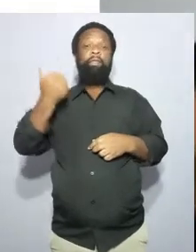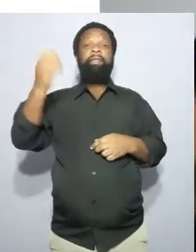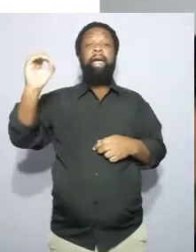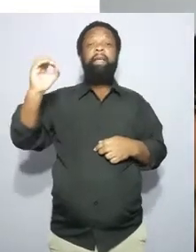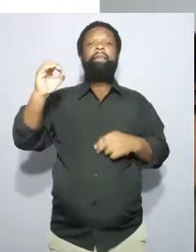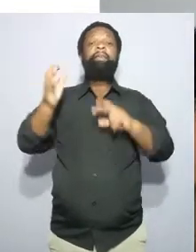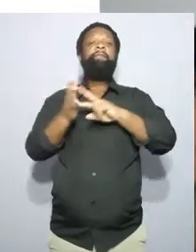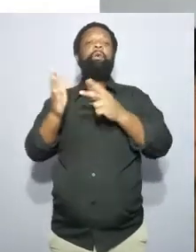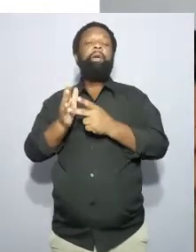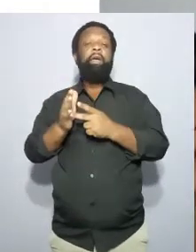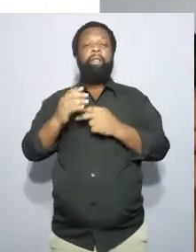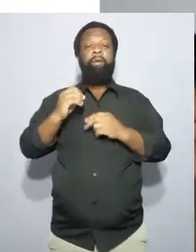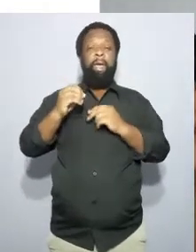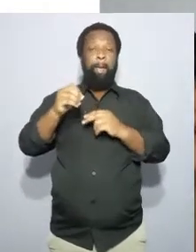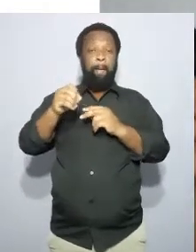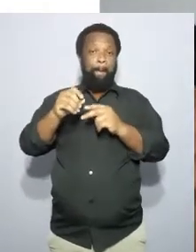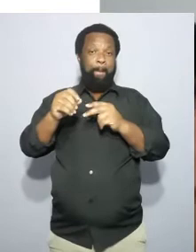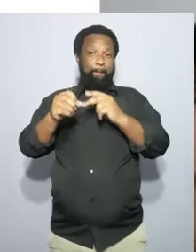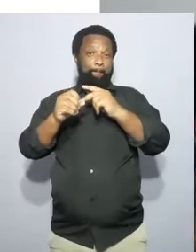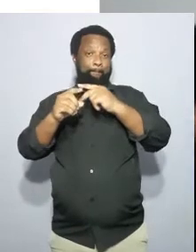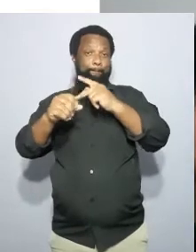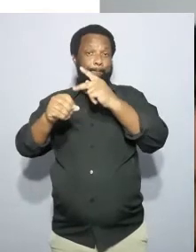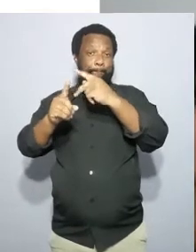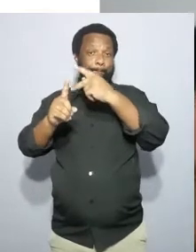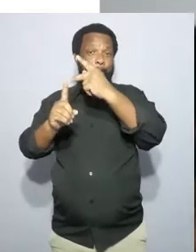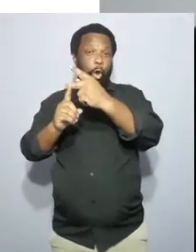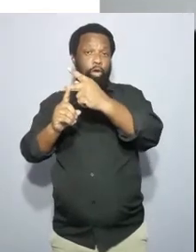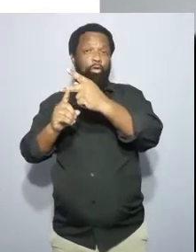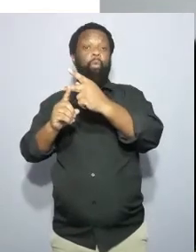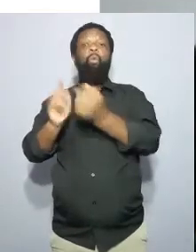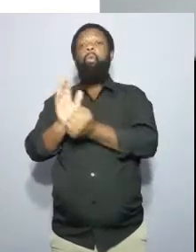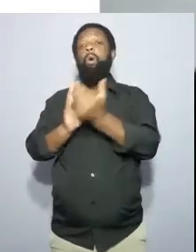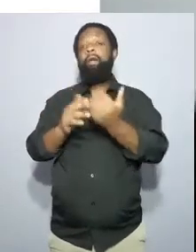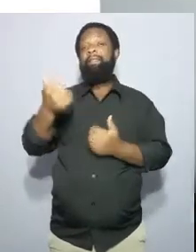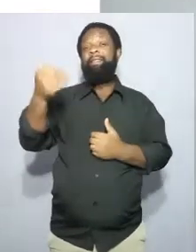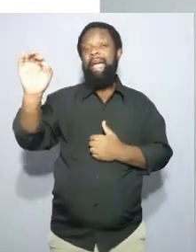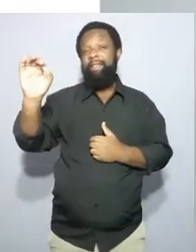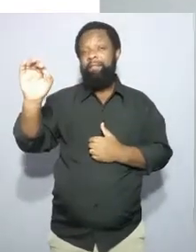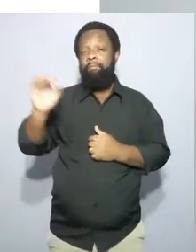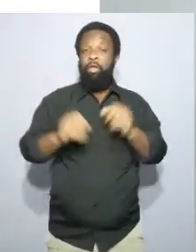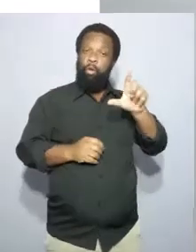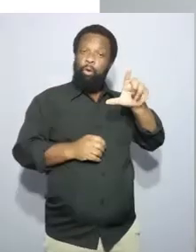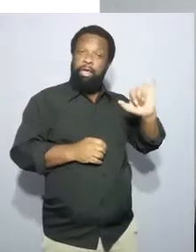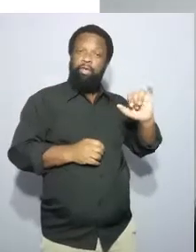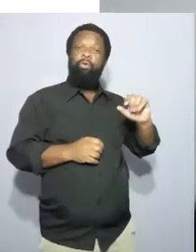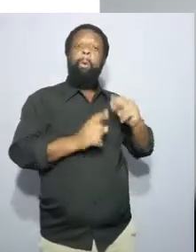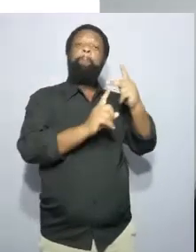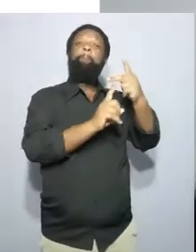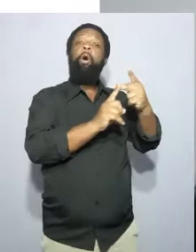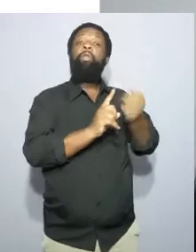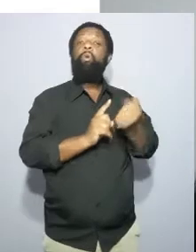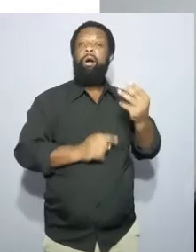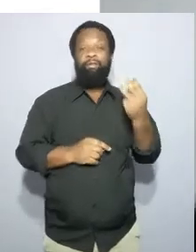que ele tem 10 prótons no núcleo, tudo bem? E o lítio só tem 3 prótons no